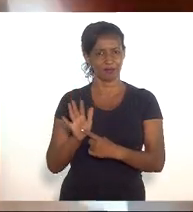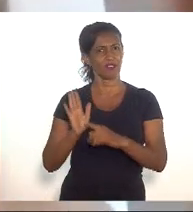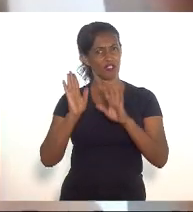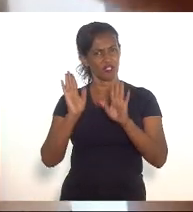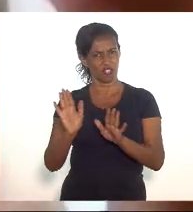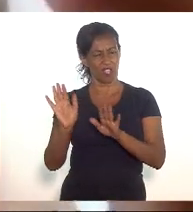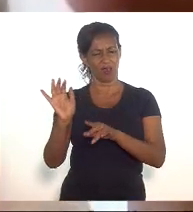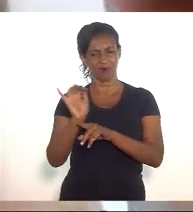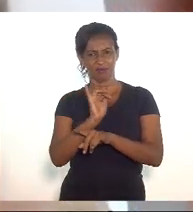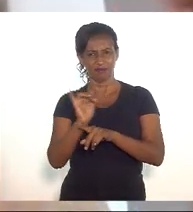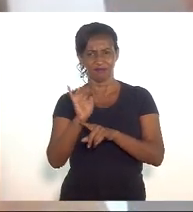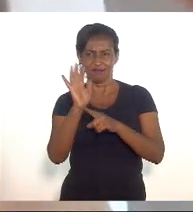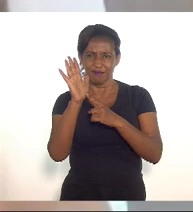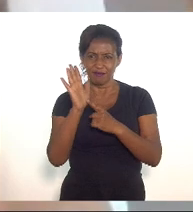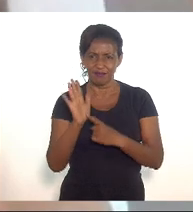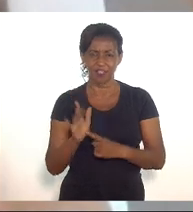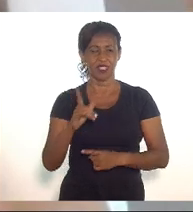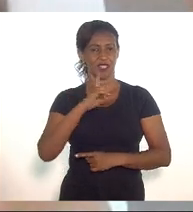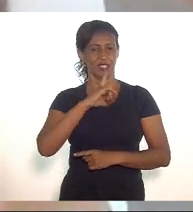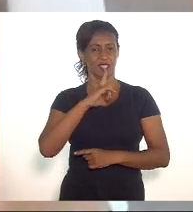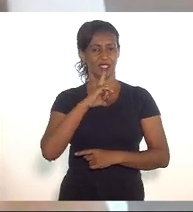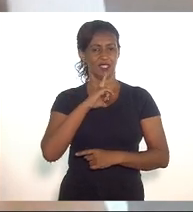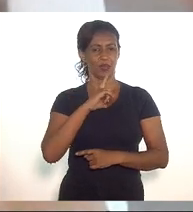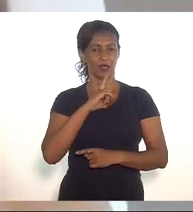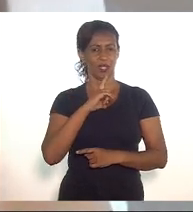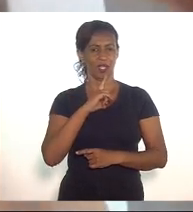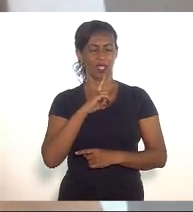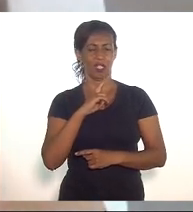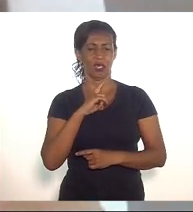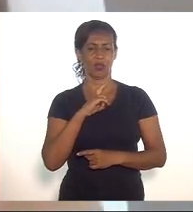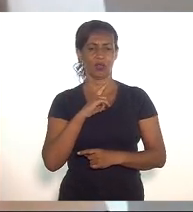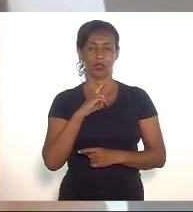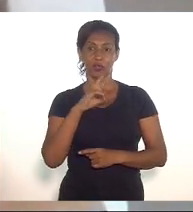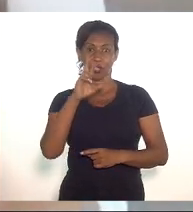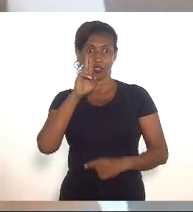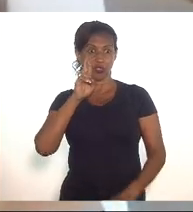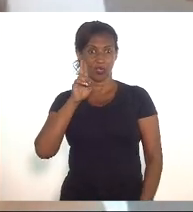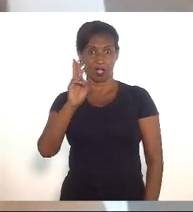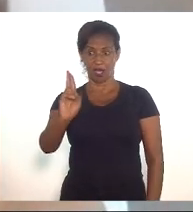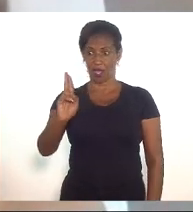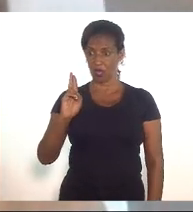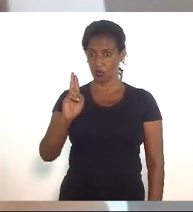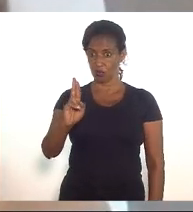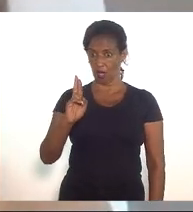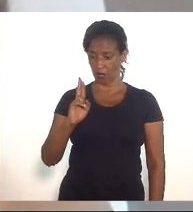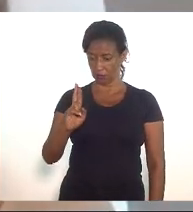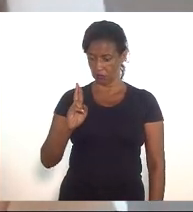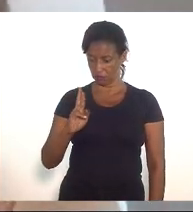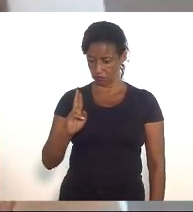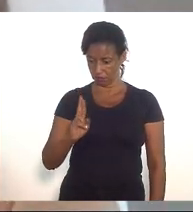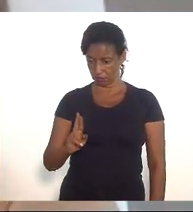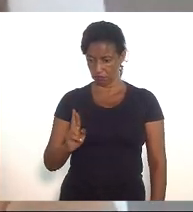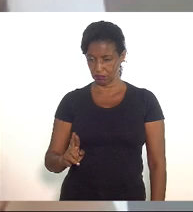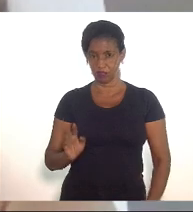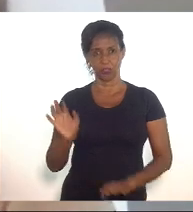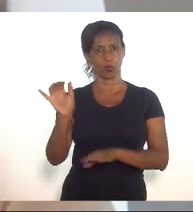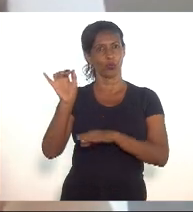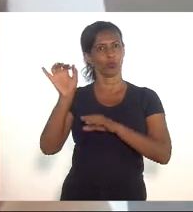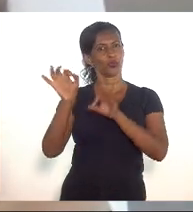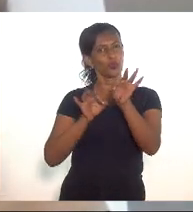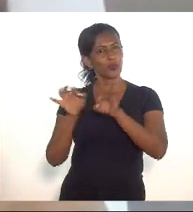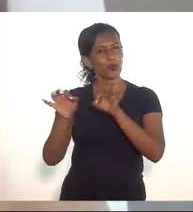em que eu tenho os indicadores, digamos assim, de resultado dos projetos do